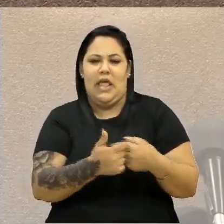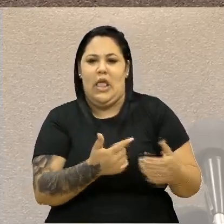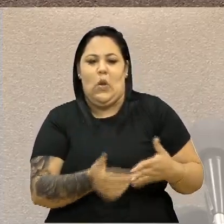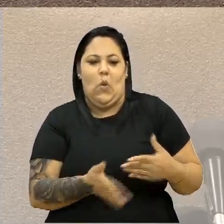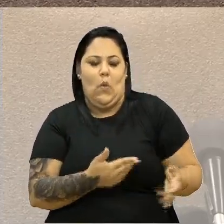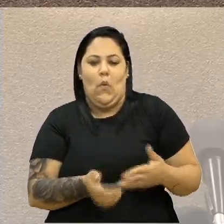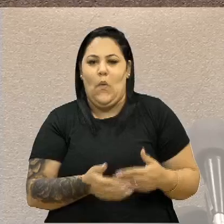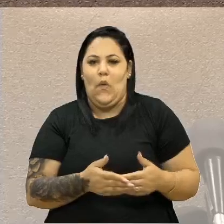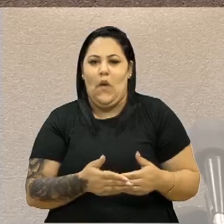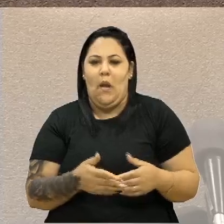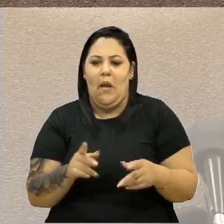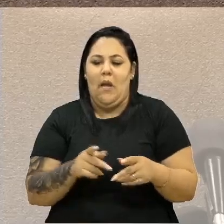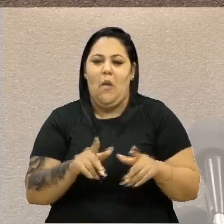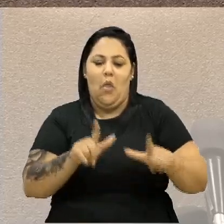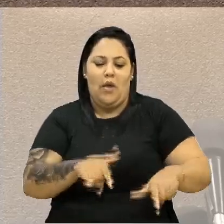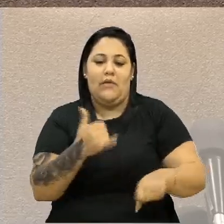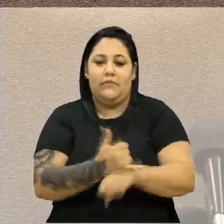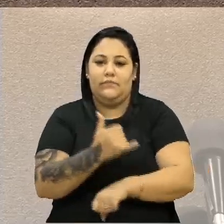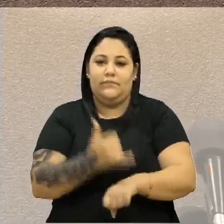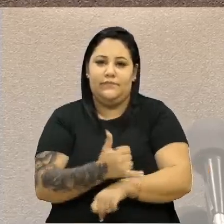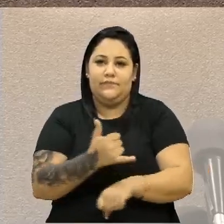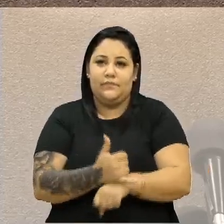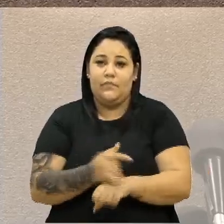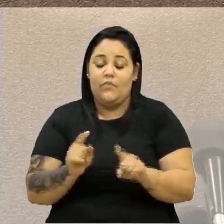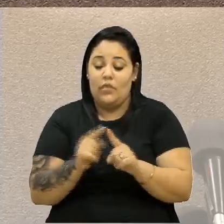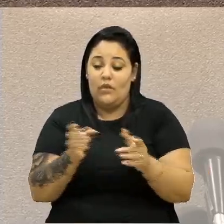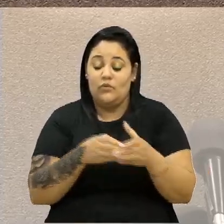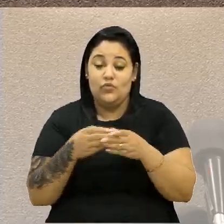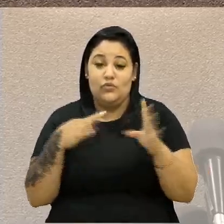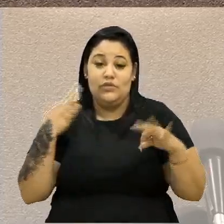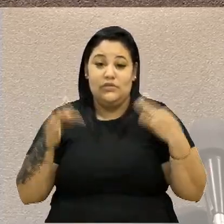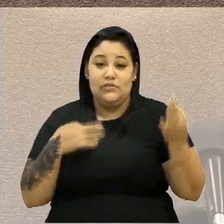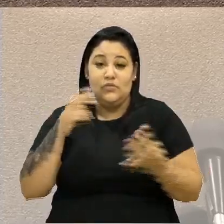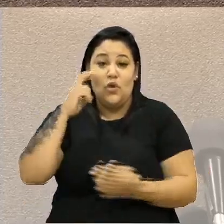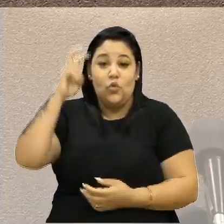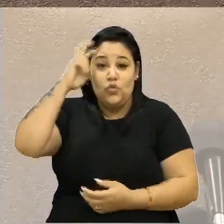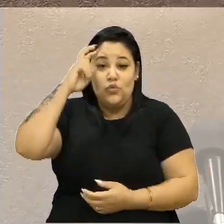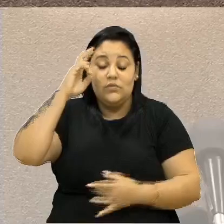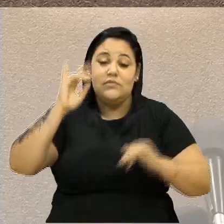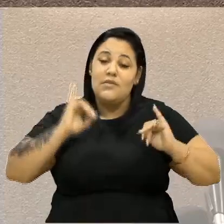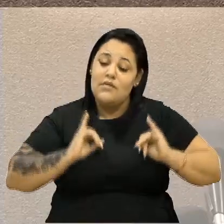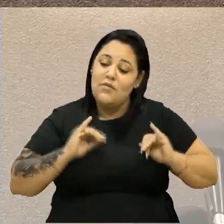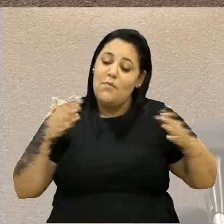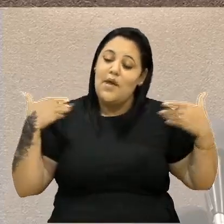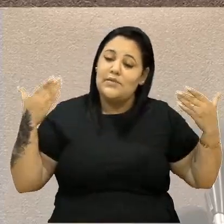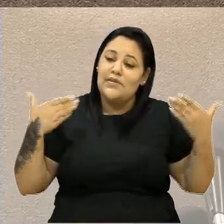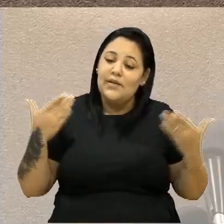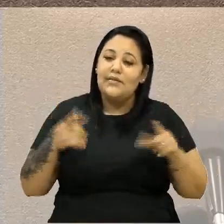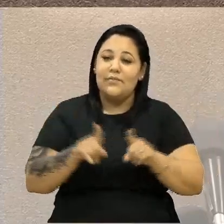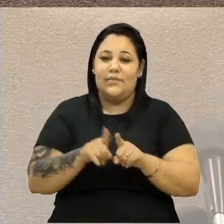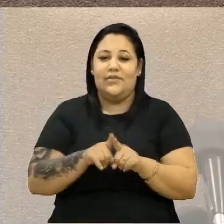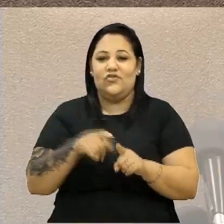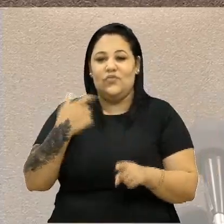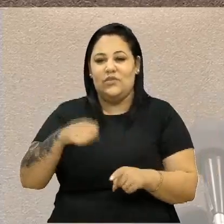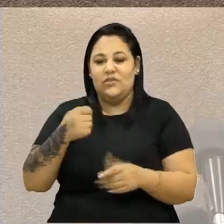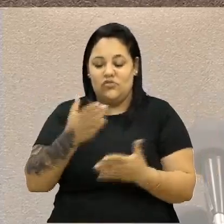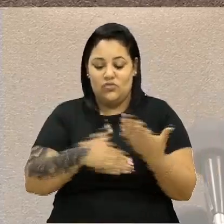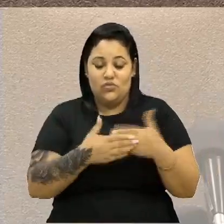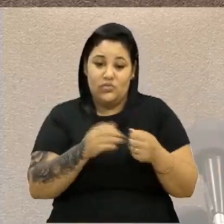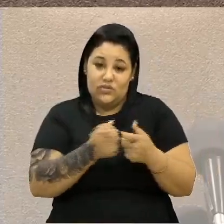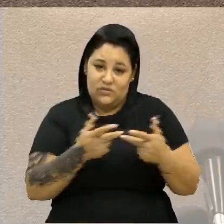um polo metalmecânico, mas sim do turismo, da cultura, do lazer. A gente precisa de tudo isso para ter